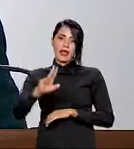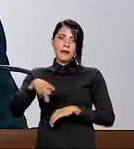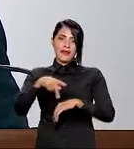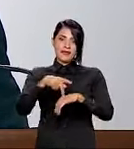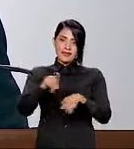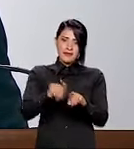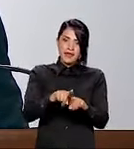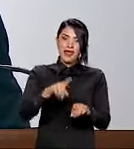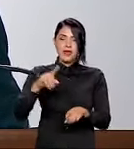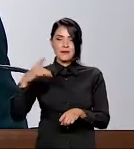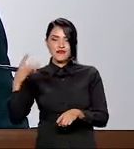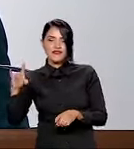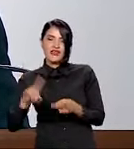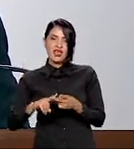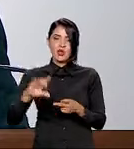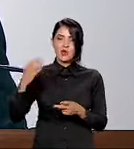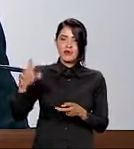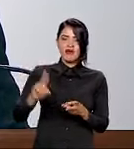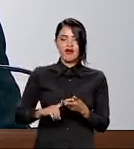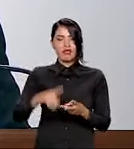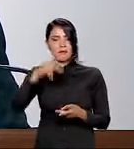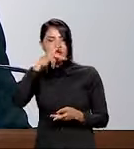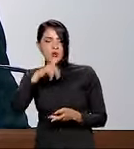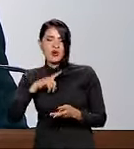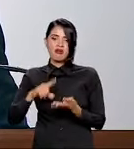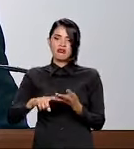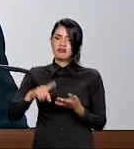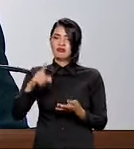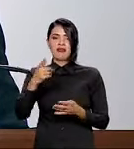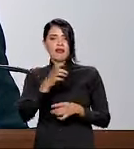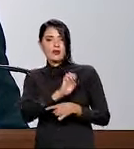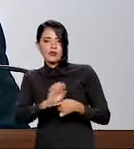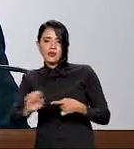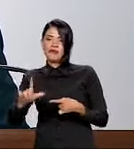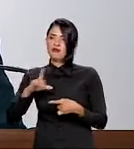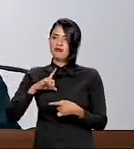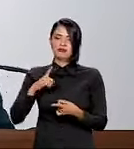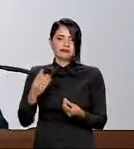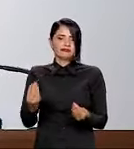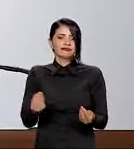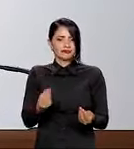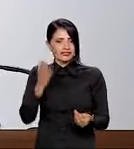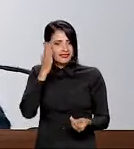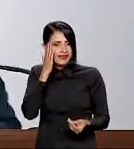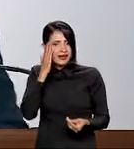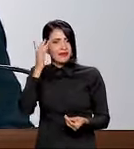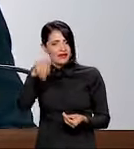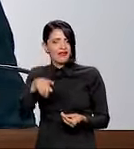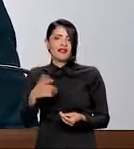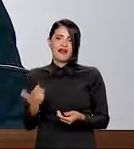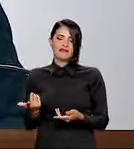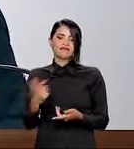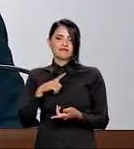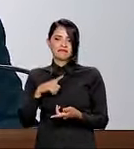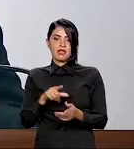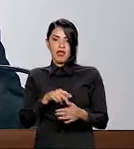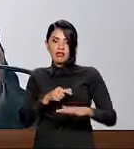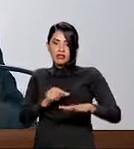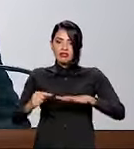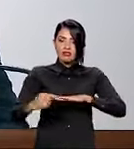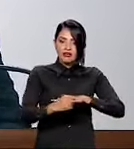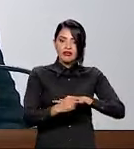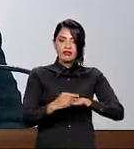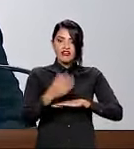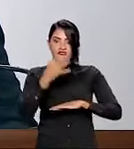é venezuelana, é colombiana, é peruana, é equatoriana, sabe? É da Guiana. Até a França